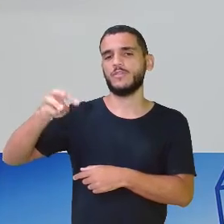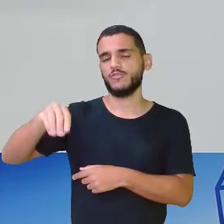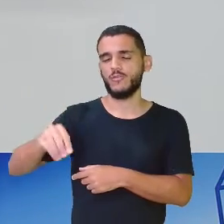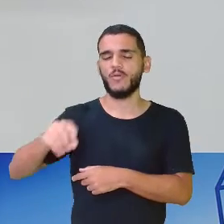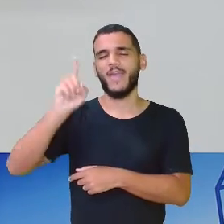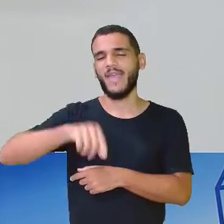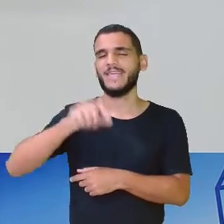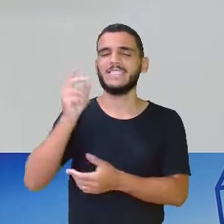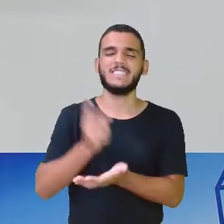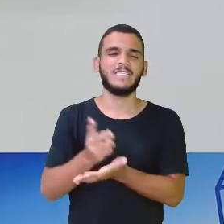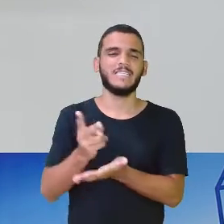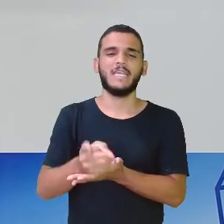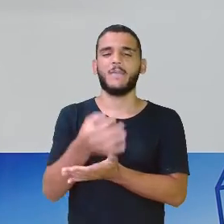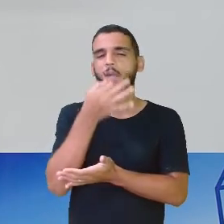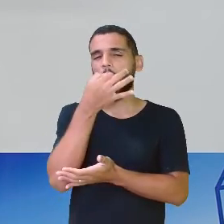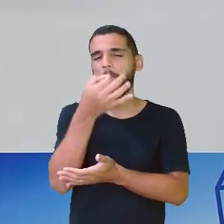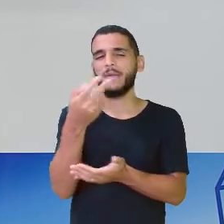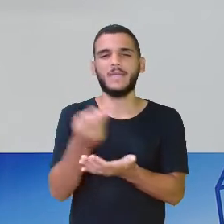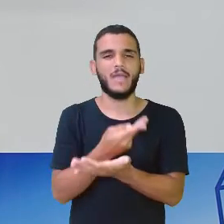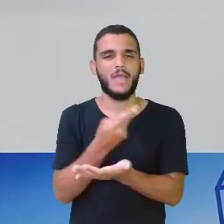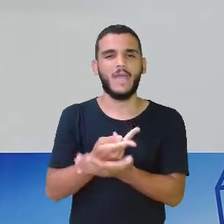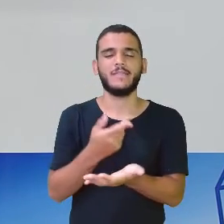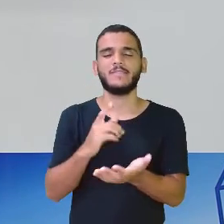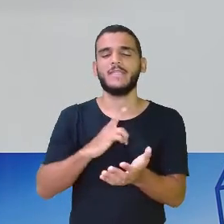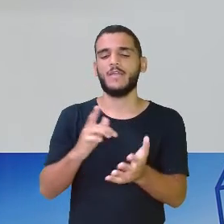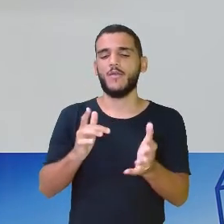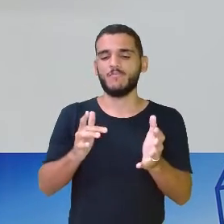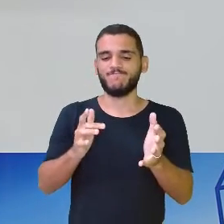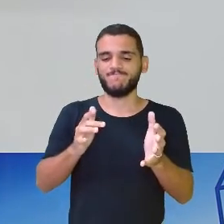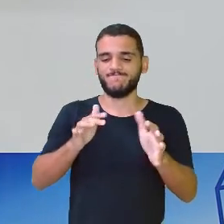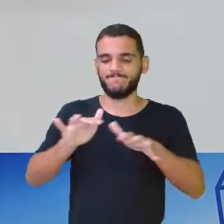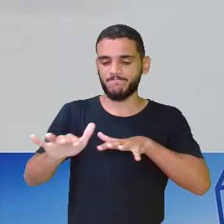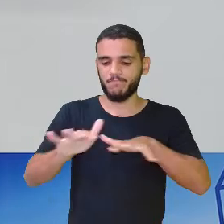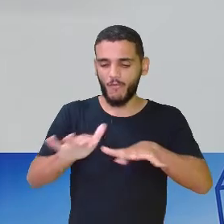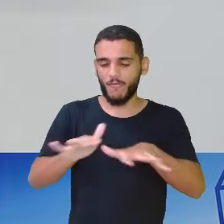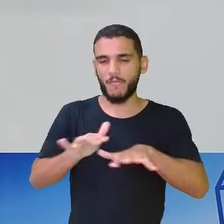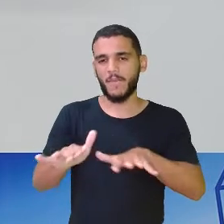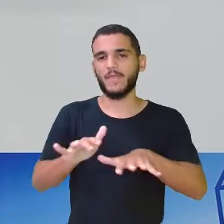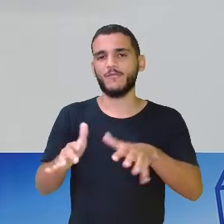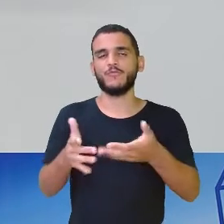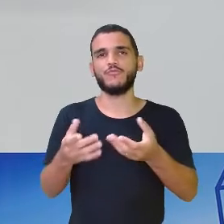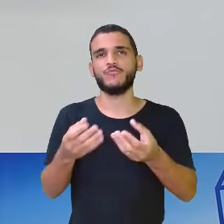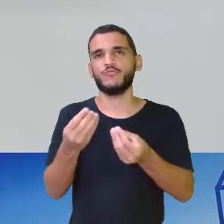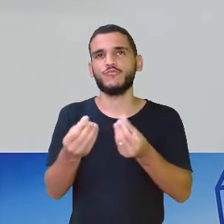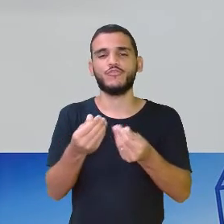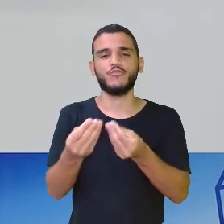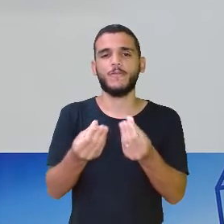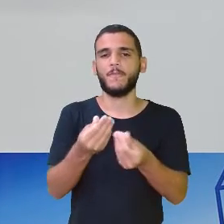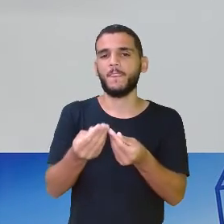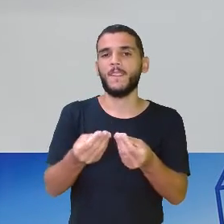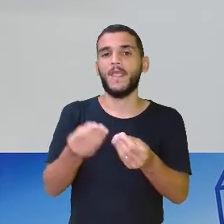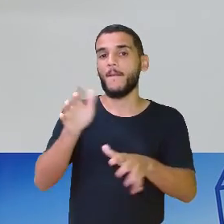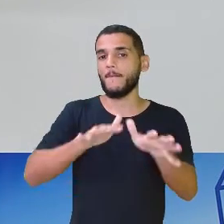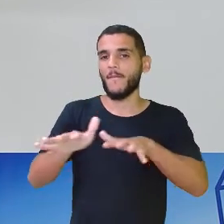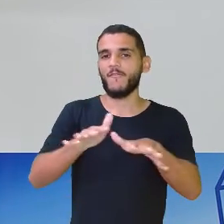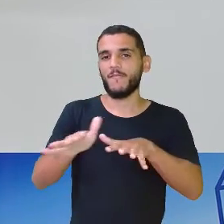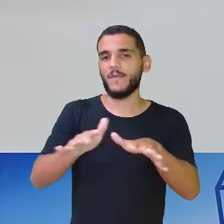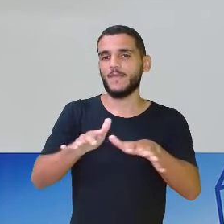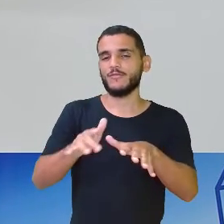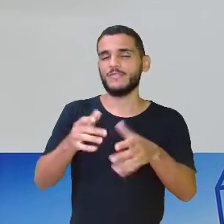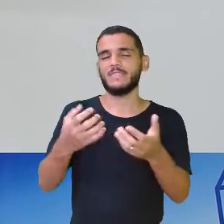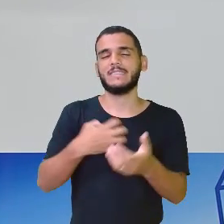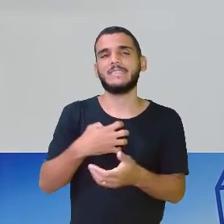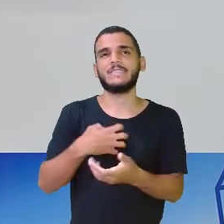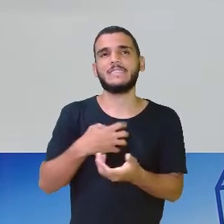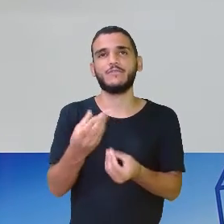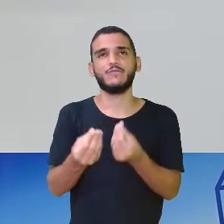né? Tentando associar o movimento nazista a movimentos de esquerda, porque na sua origem o partido